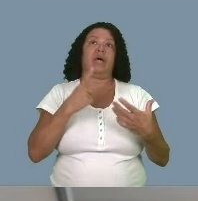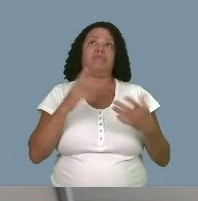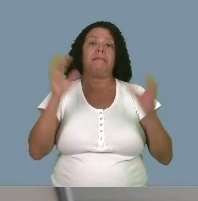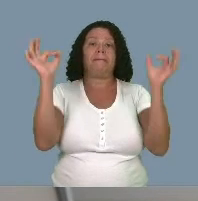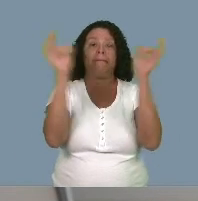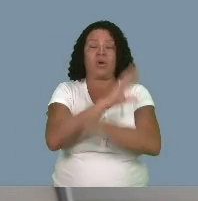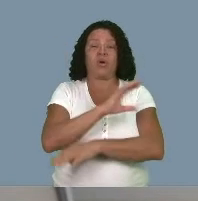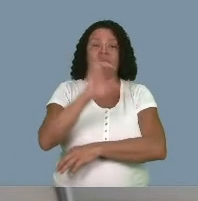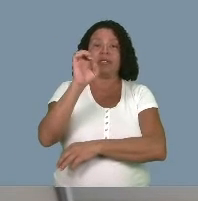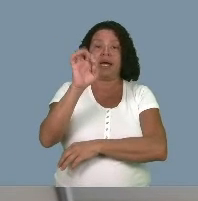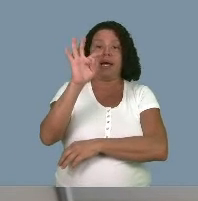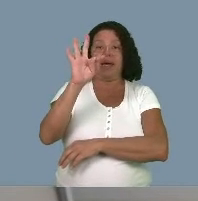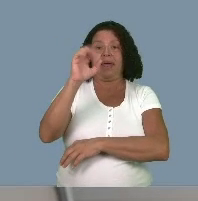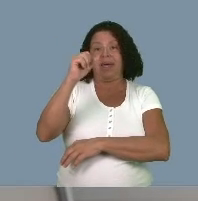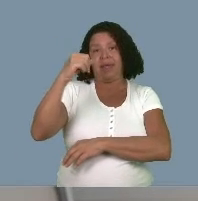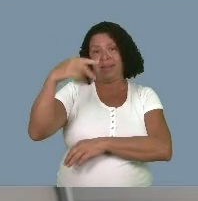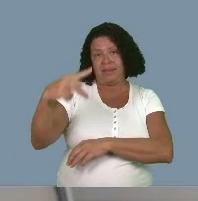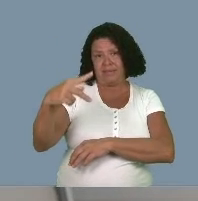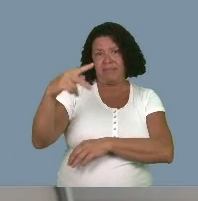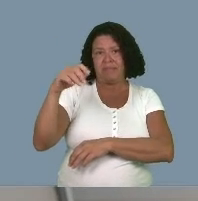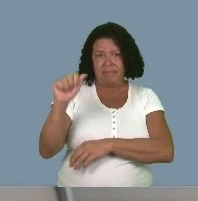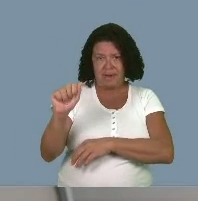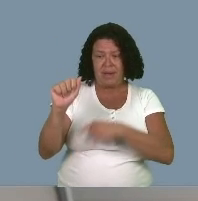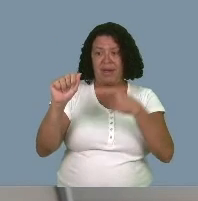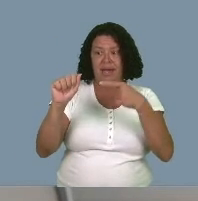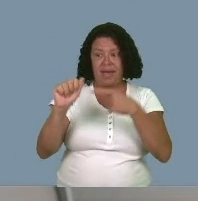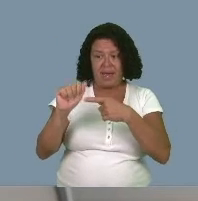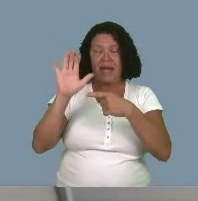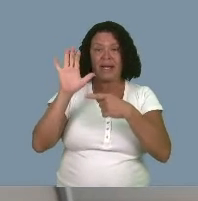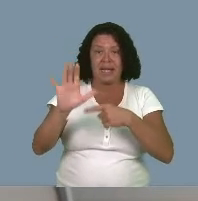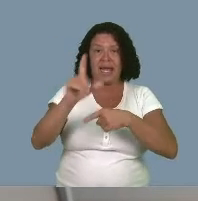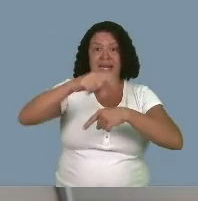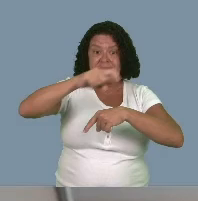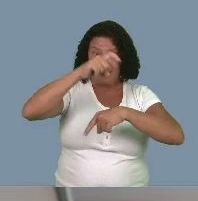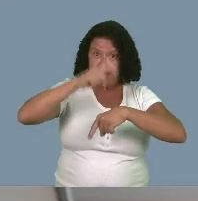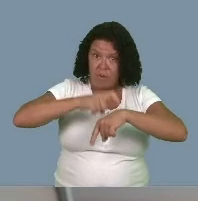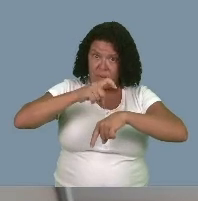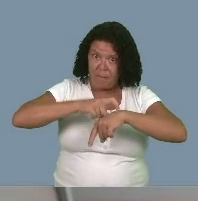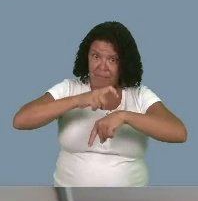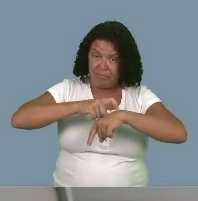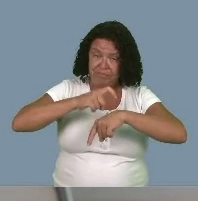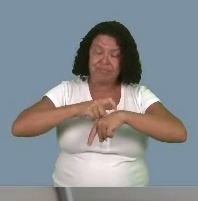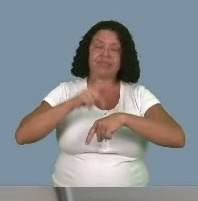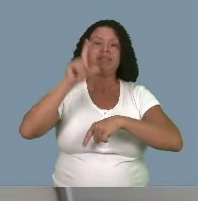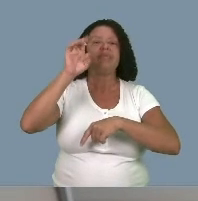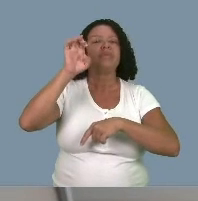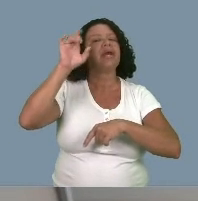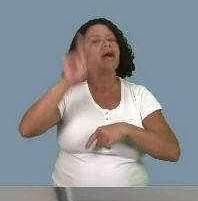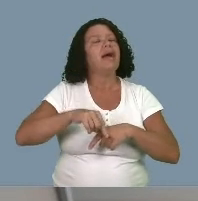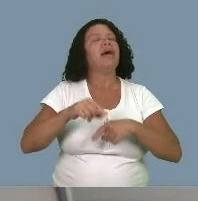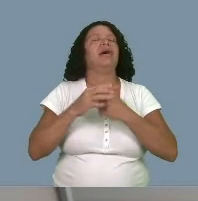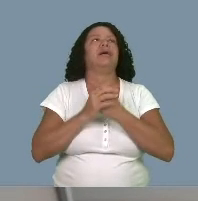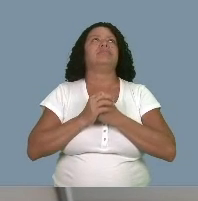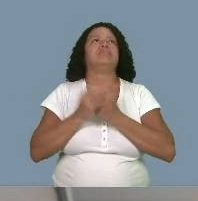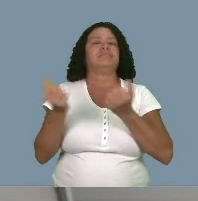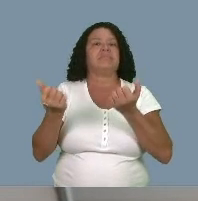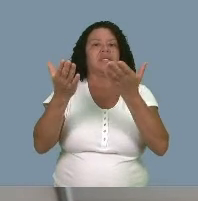que lhe era devida, né? Estar aqui nesse momento pode trazer